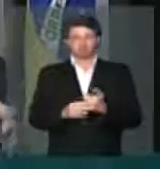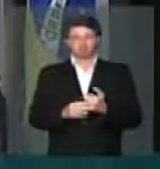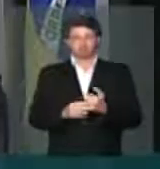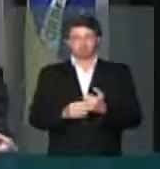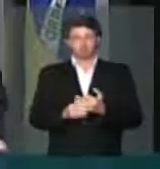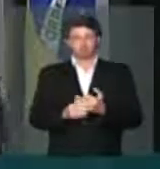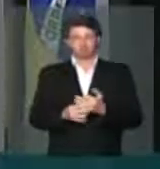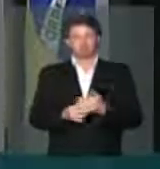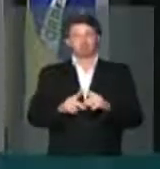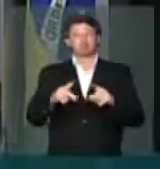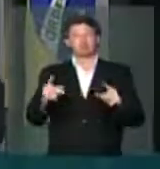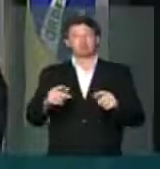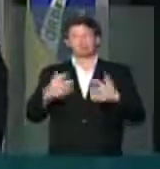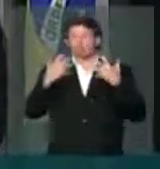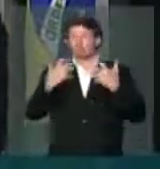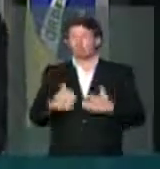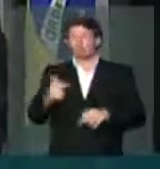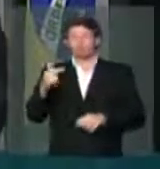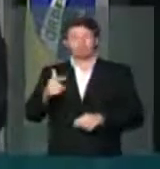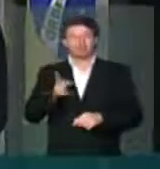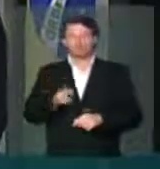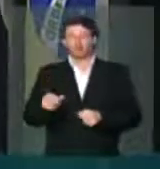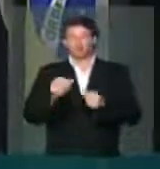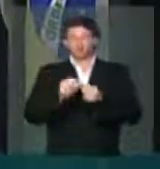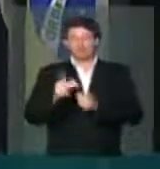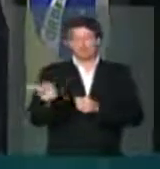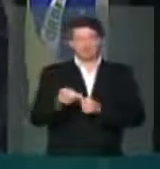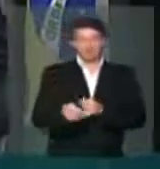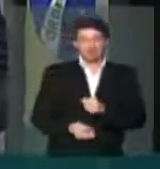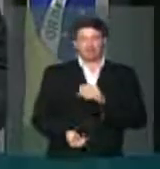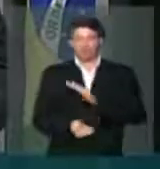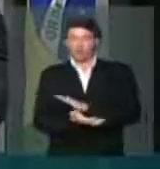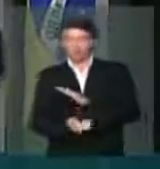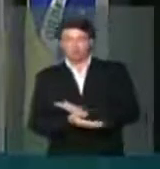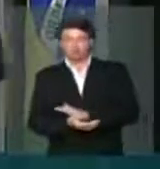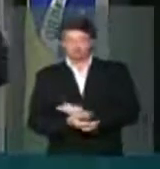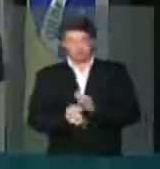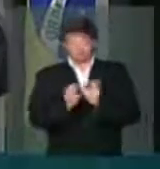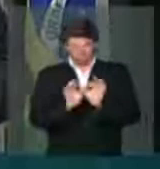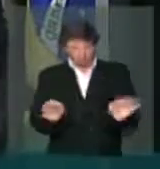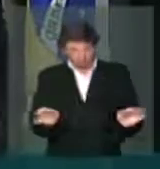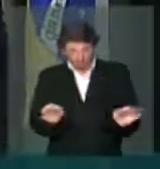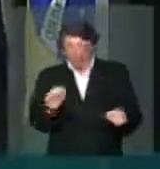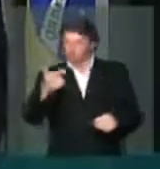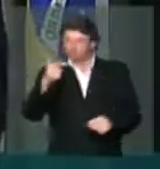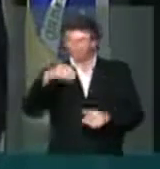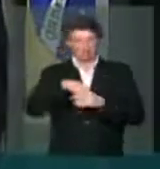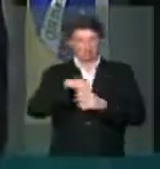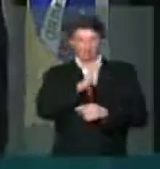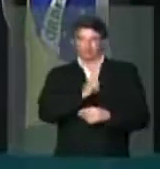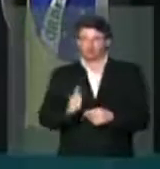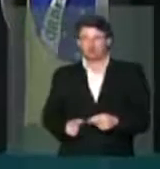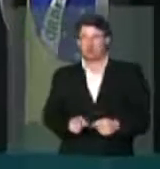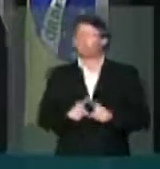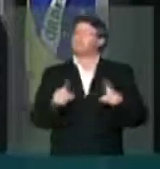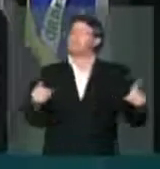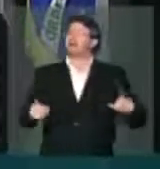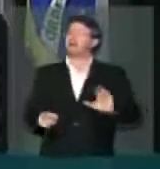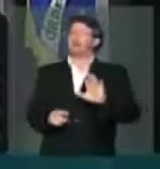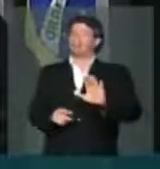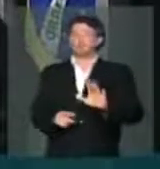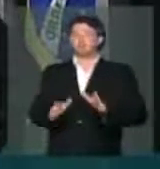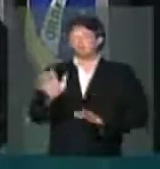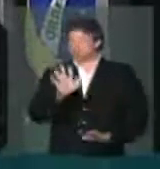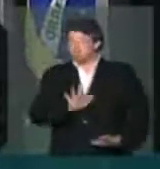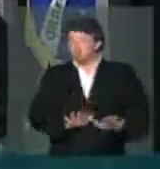de cometer erros, falhas e corrupção. Humildade não existe nesse governo. Agora,